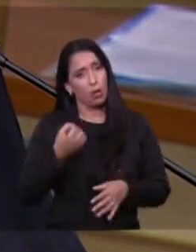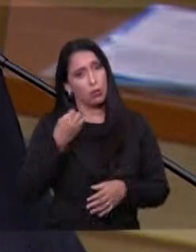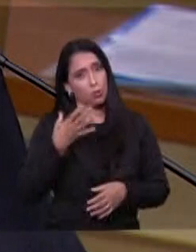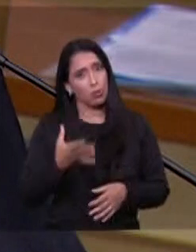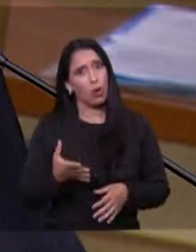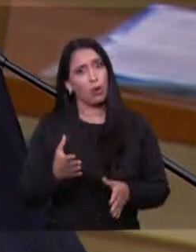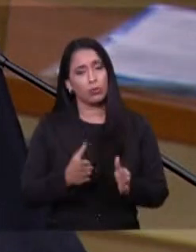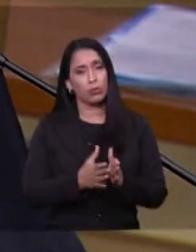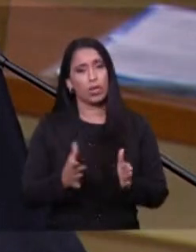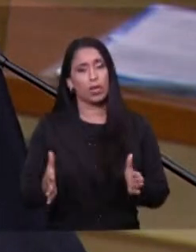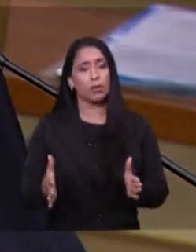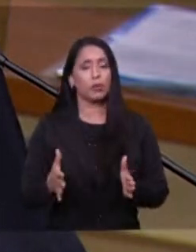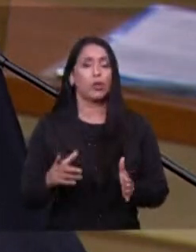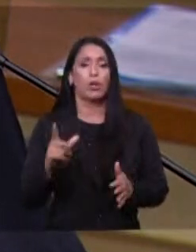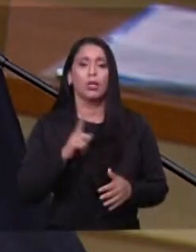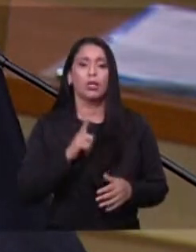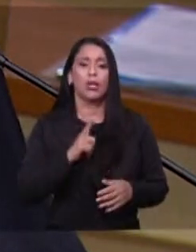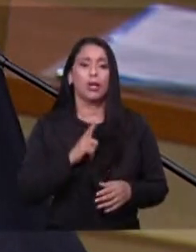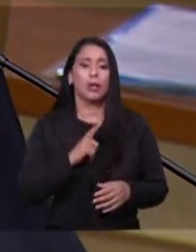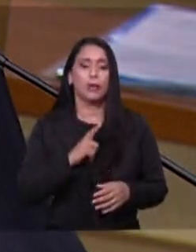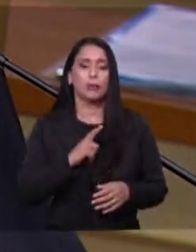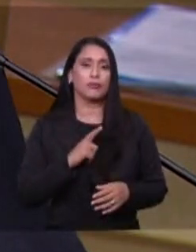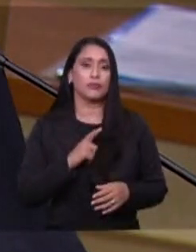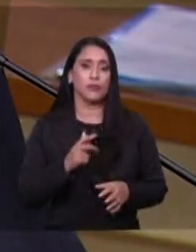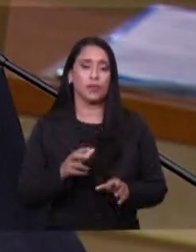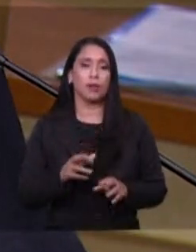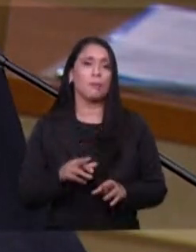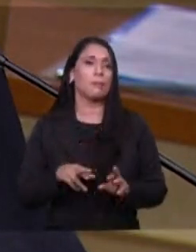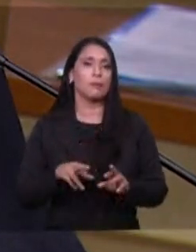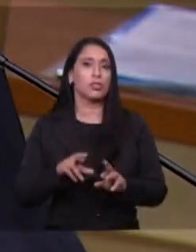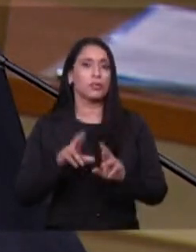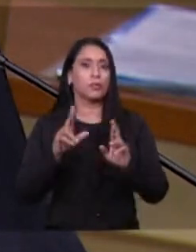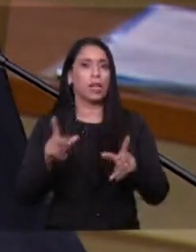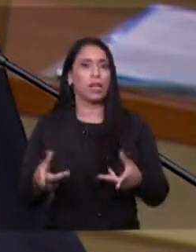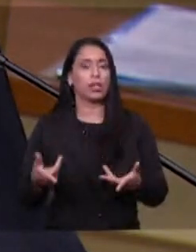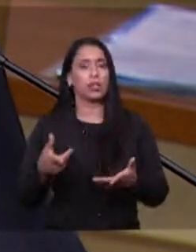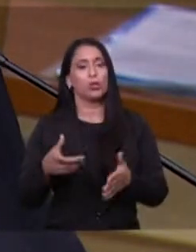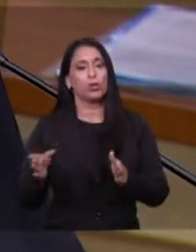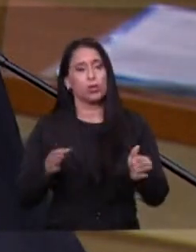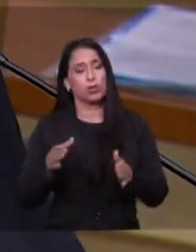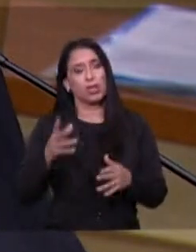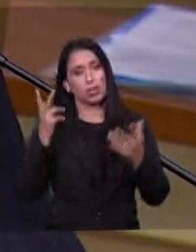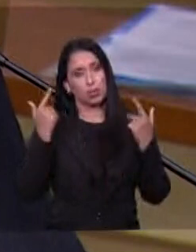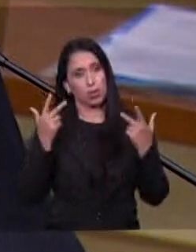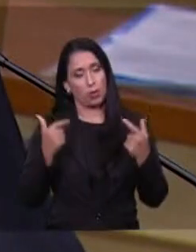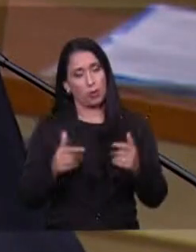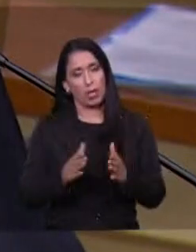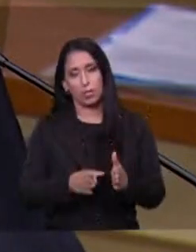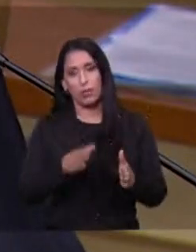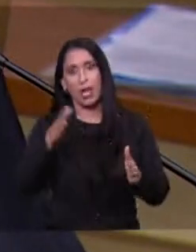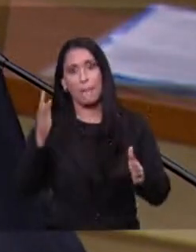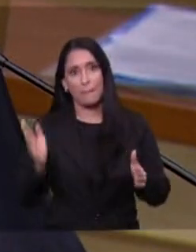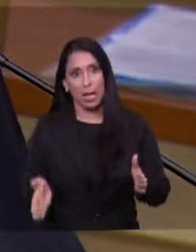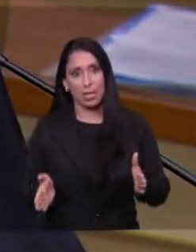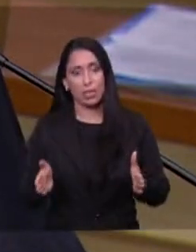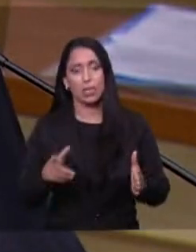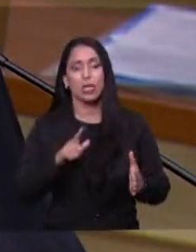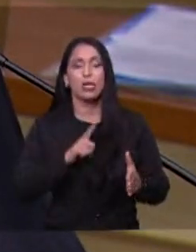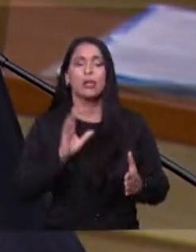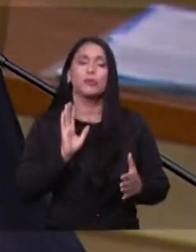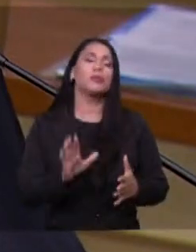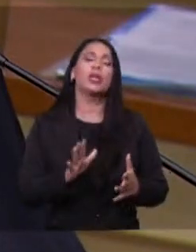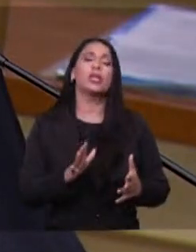passagem, pois superior ao prazo clássico de prescrição das ações contra a fazenda pública. Porém, não posso deixar de reconhecer que, após